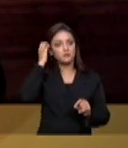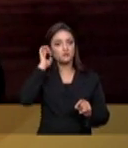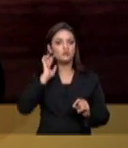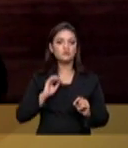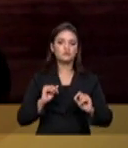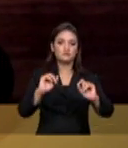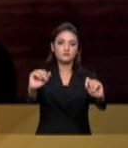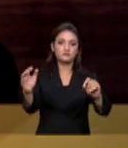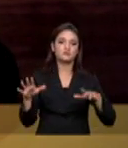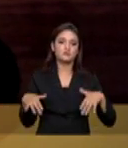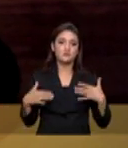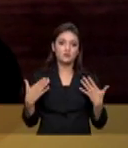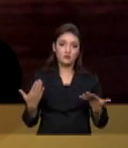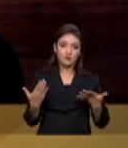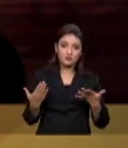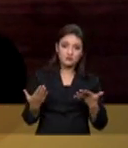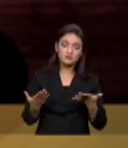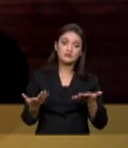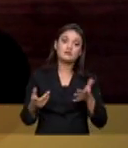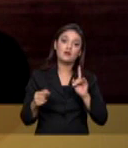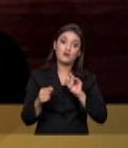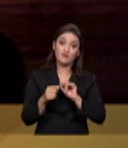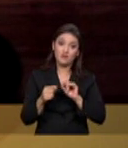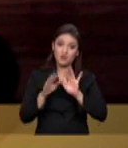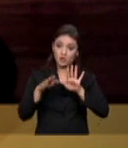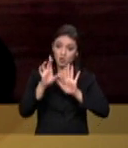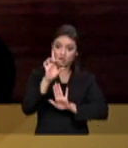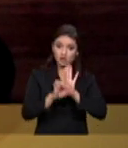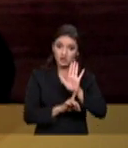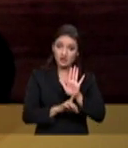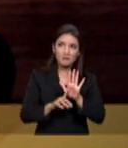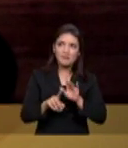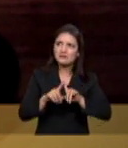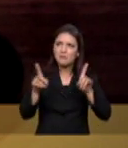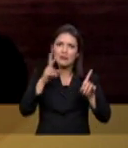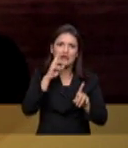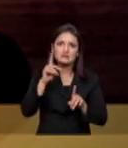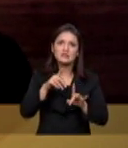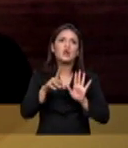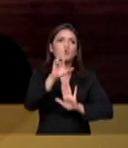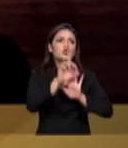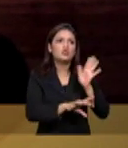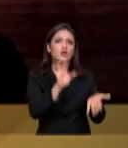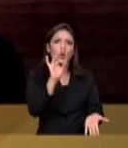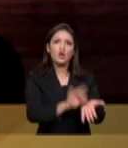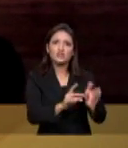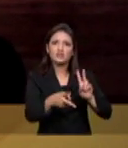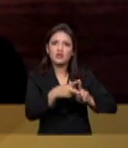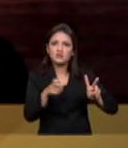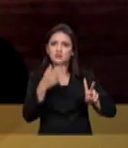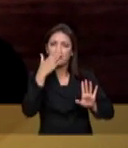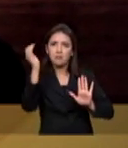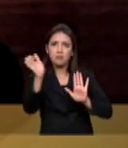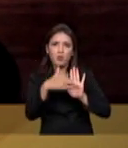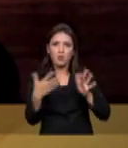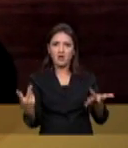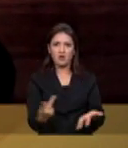minimamente a pré-existência do direito originário sobre a serra adicionalmente